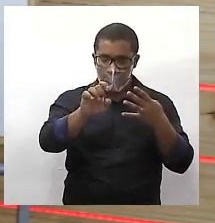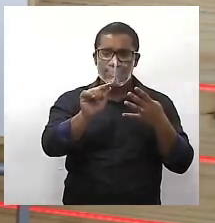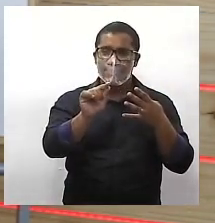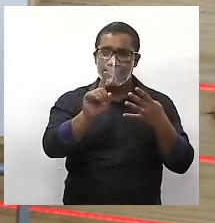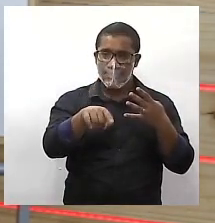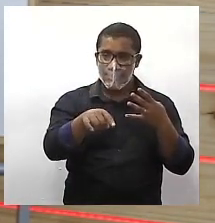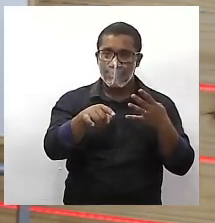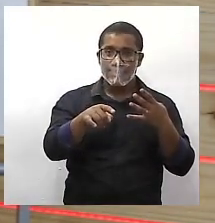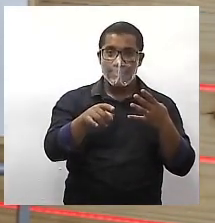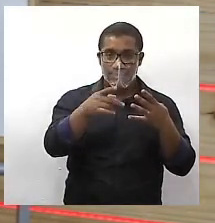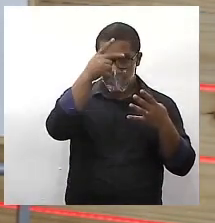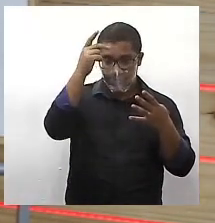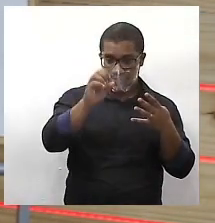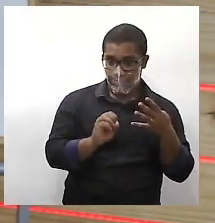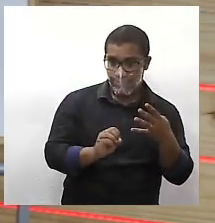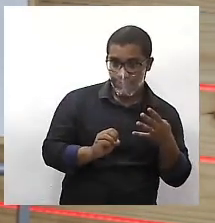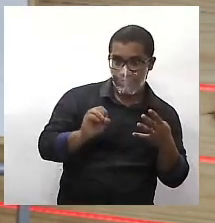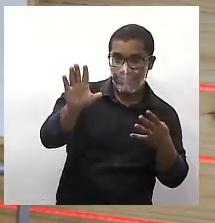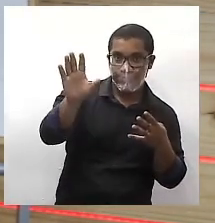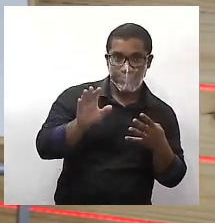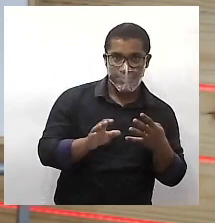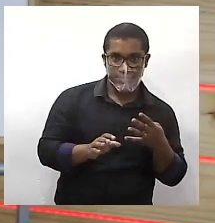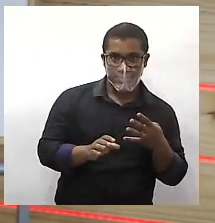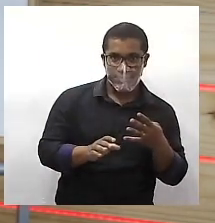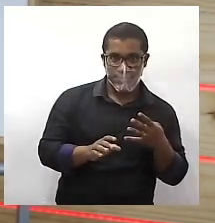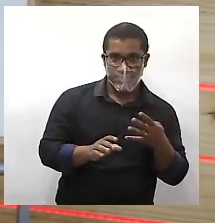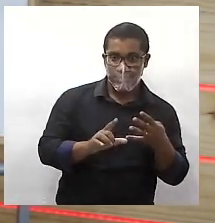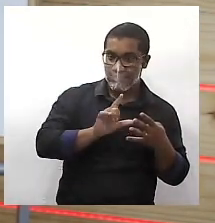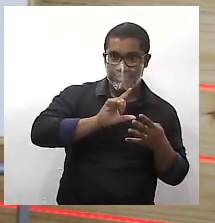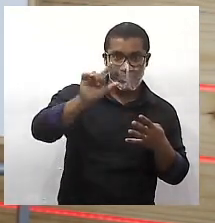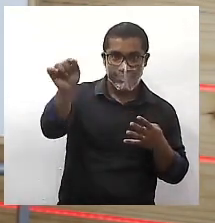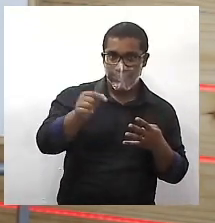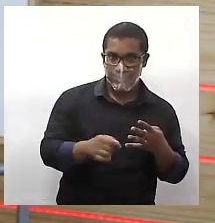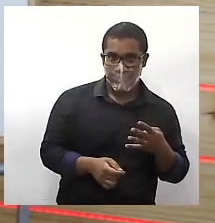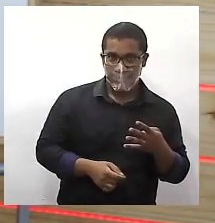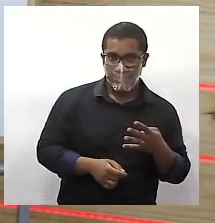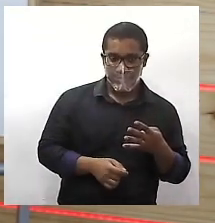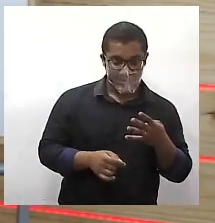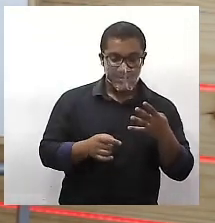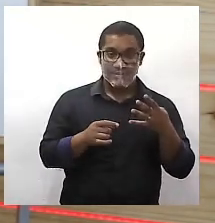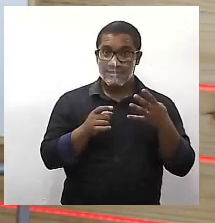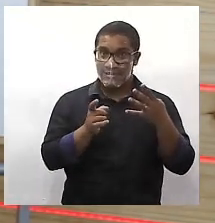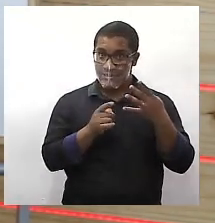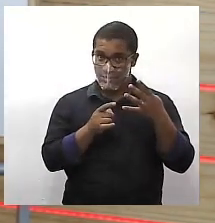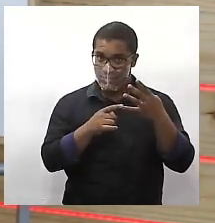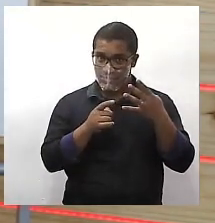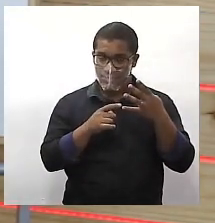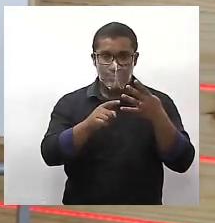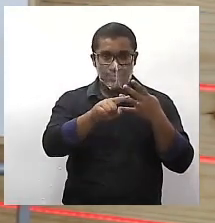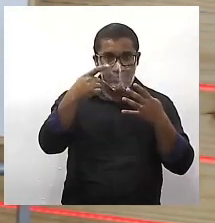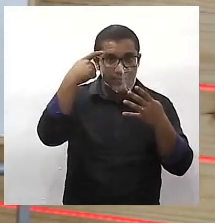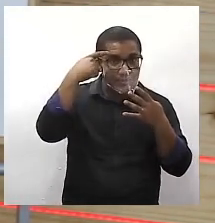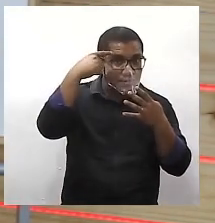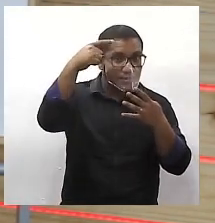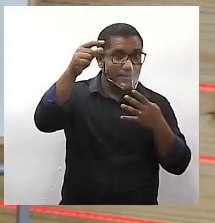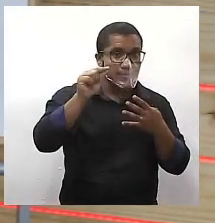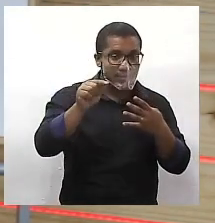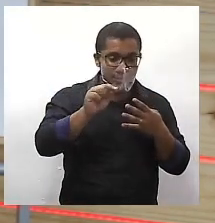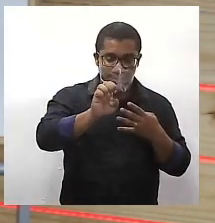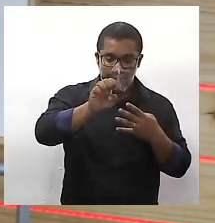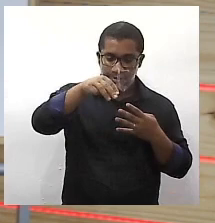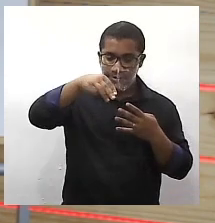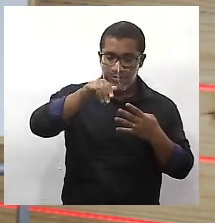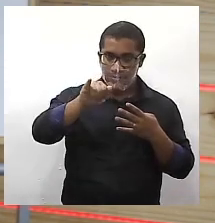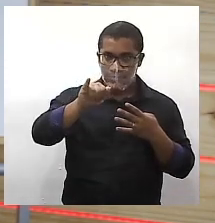do emigrante é a saída. Quando você está dizendo você está trabalhando um emigrante, lembre que o emigrante é